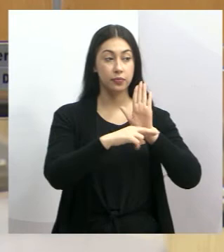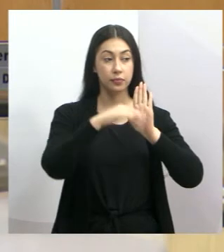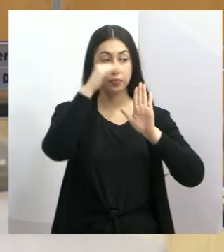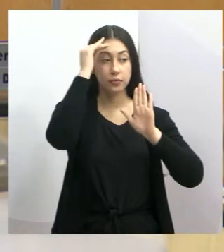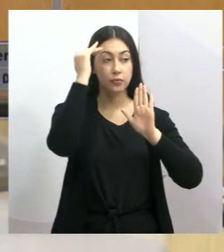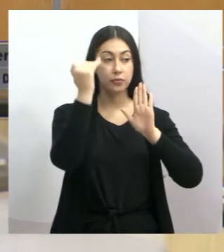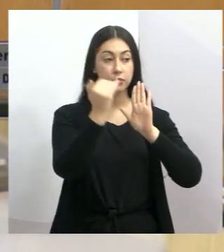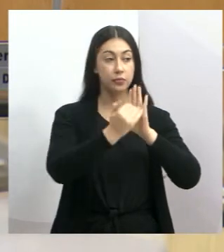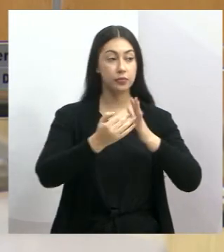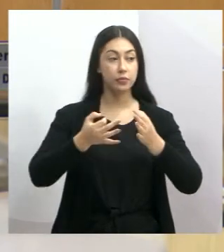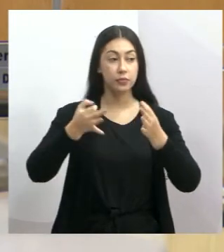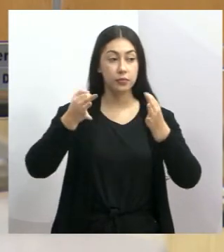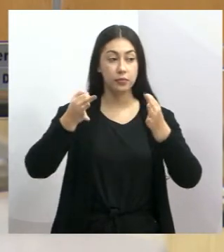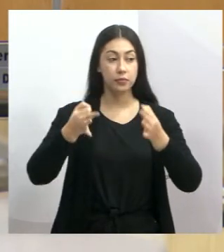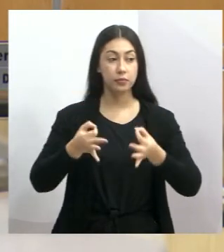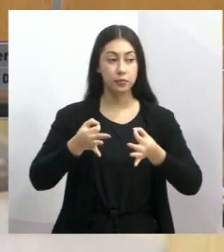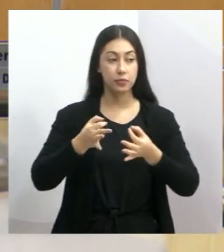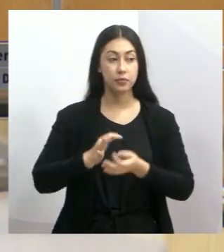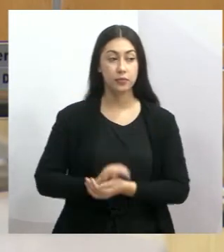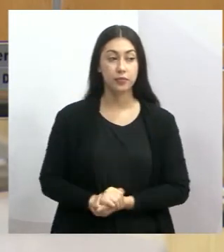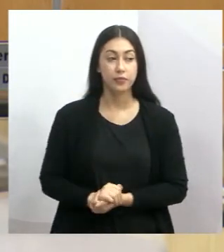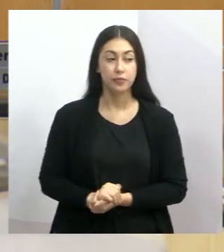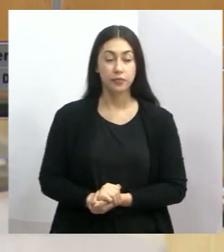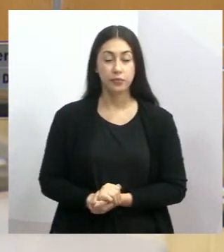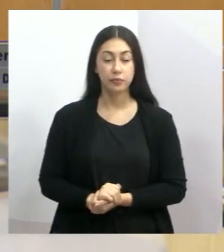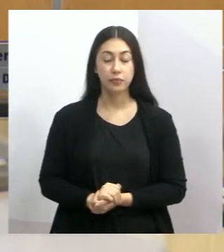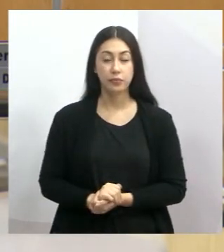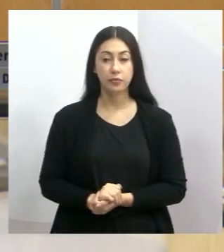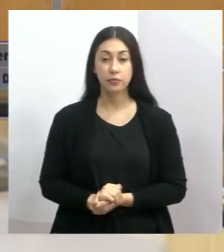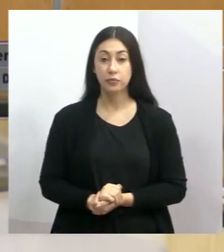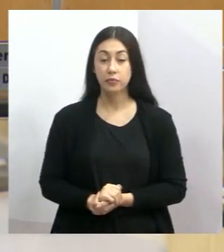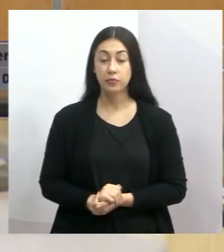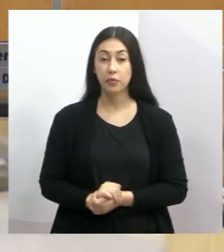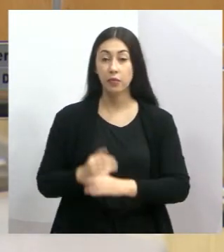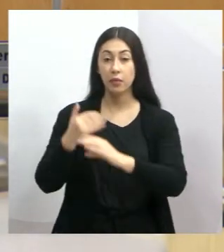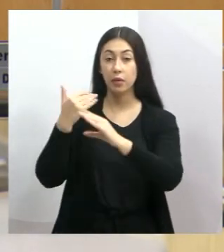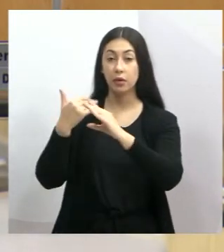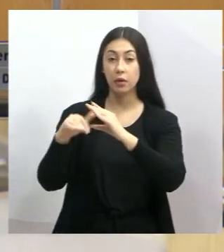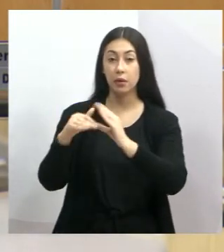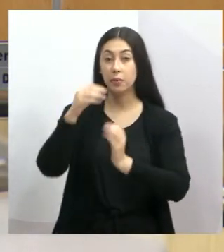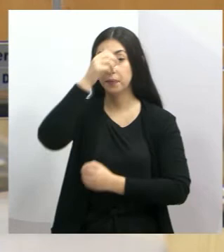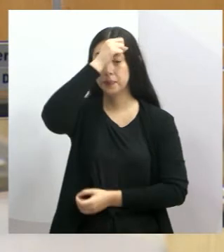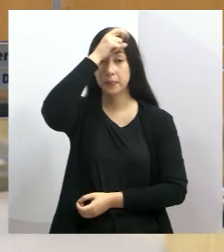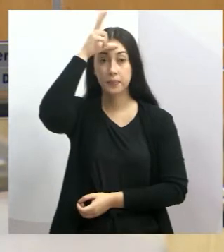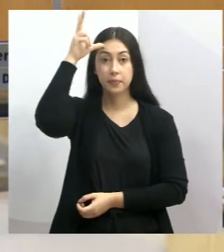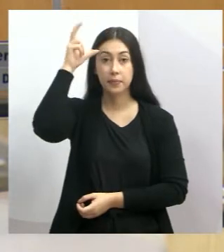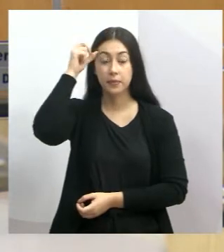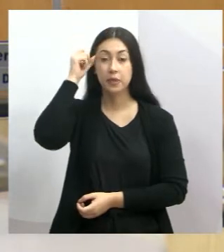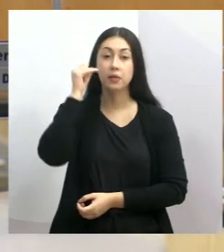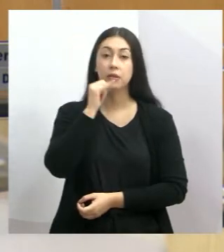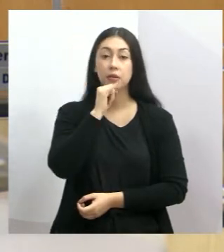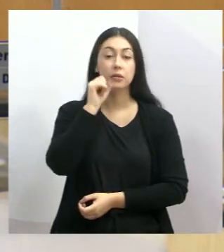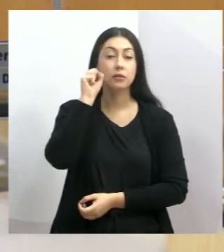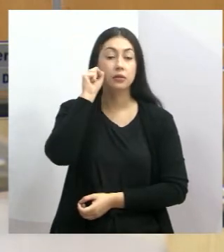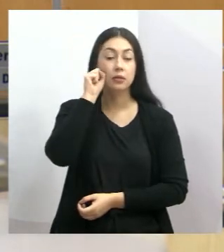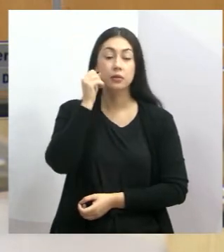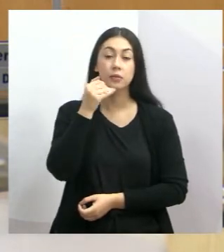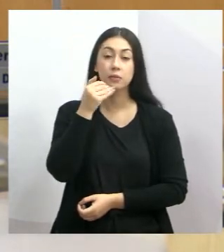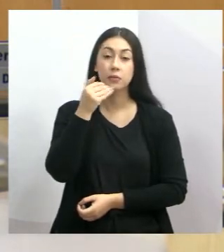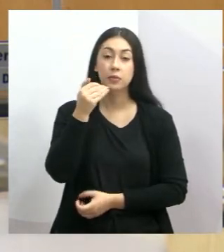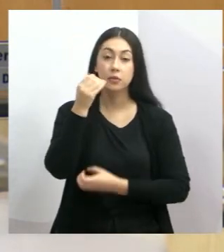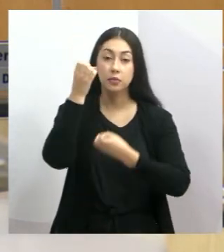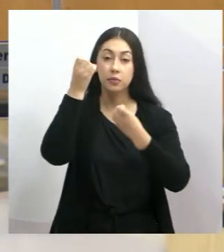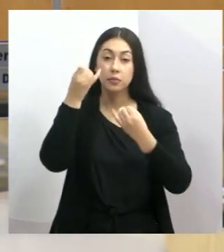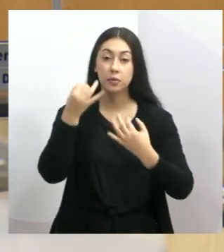aprovado pelo egrégio plenário e cumpridas as formalidades regimentais que seja encaminhado ao Senhor Prefeito Municipal de Acari o seguinte pedir